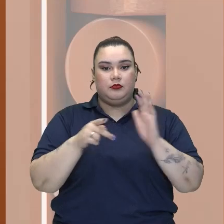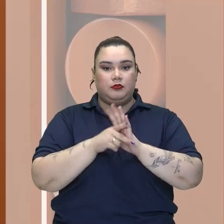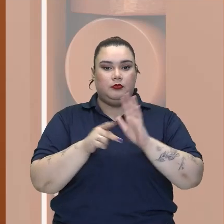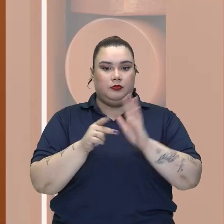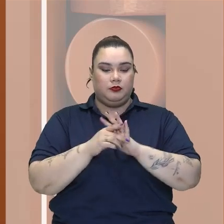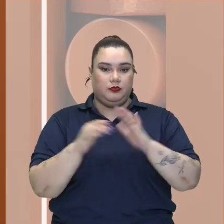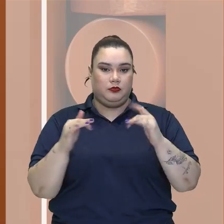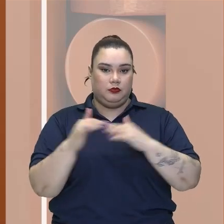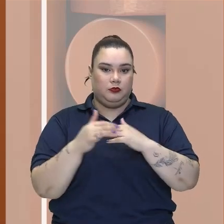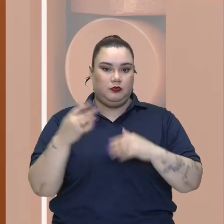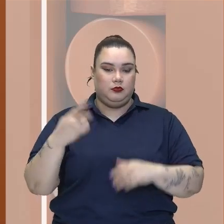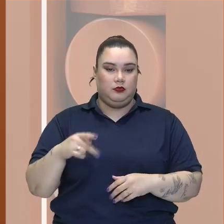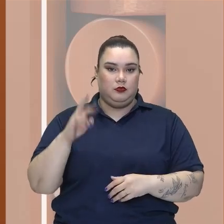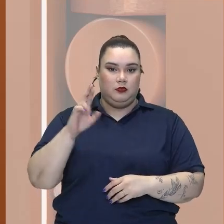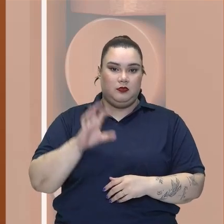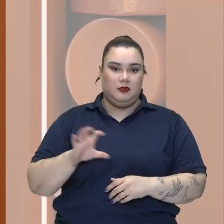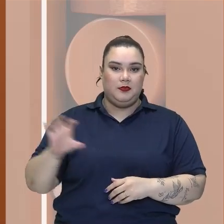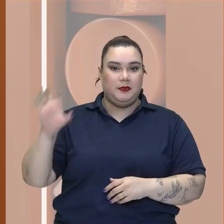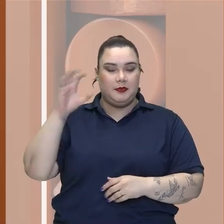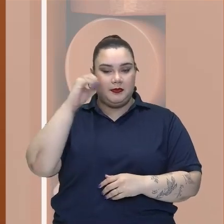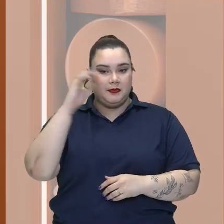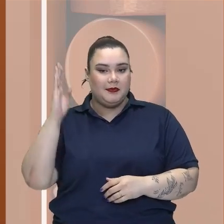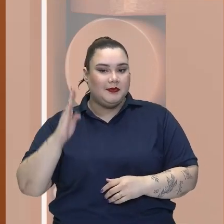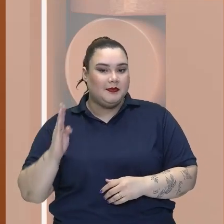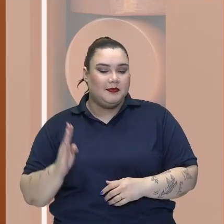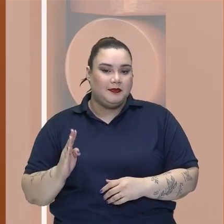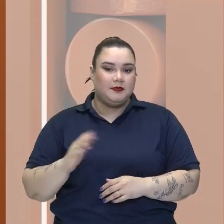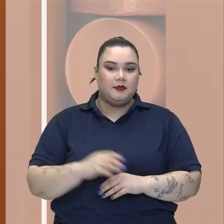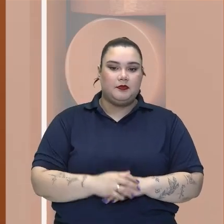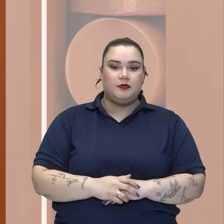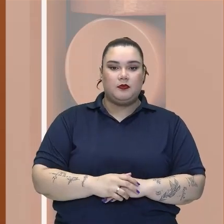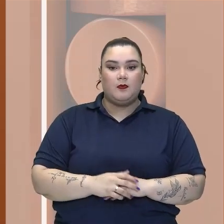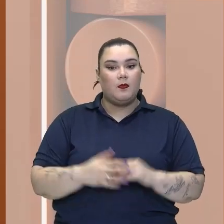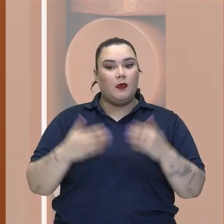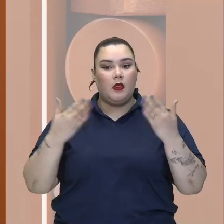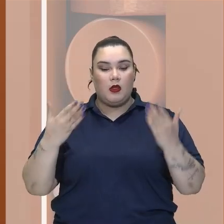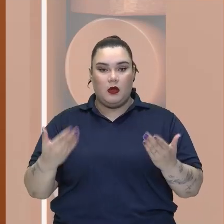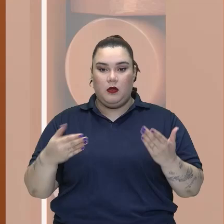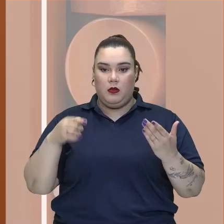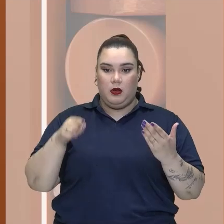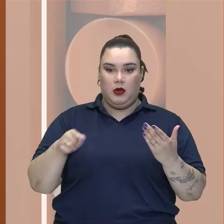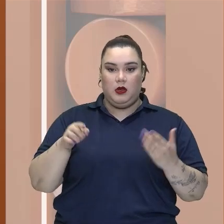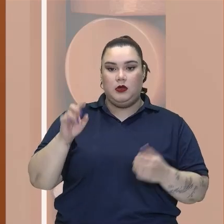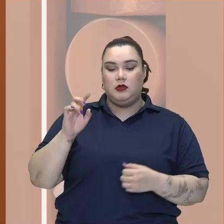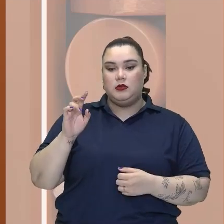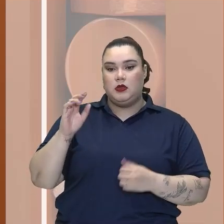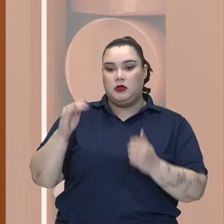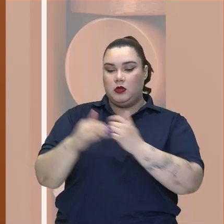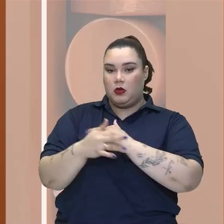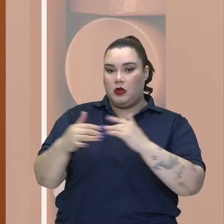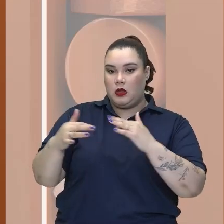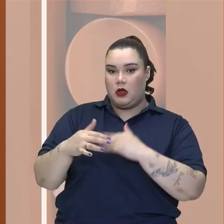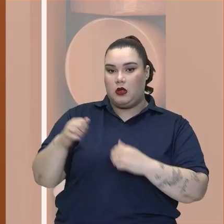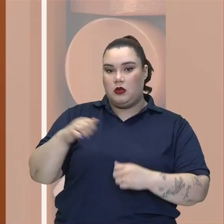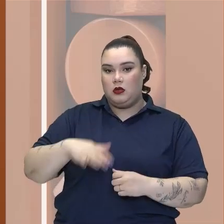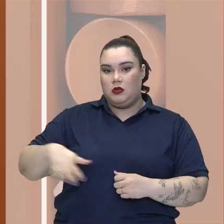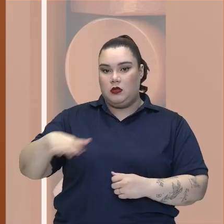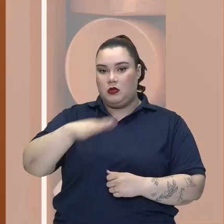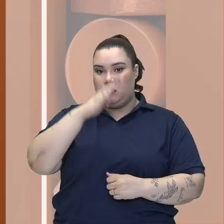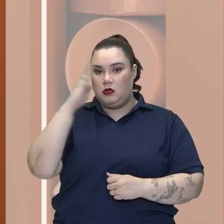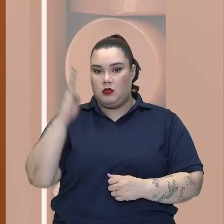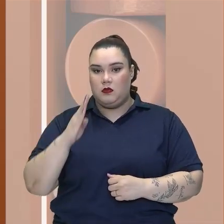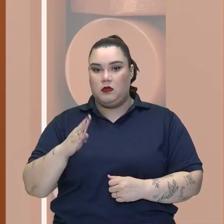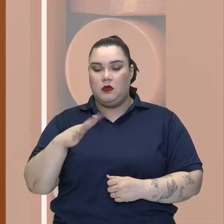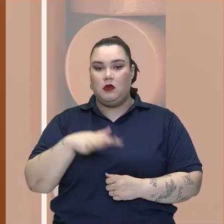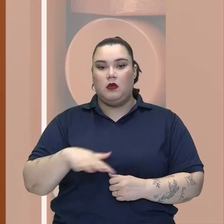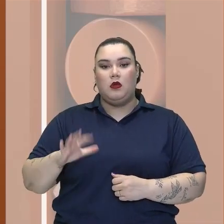urbanização nas regiões do Brasil. Então, a urbanização no território brasileiro, ela